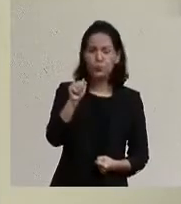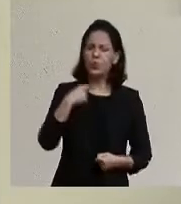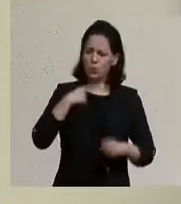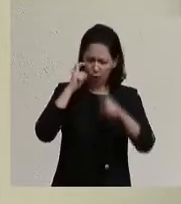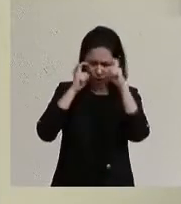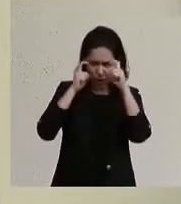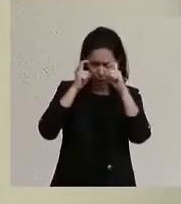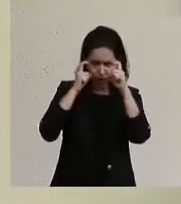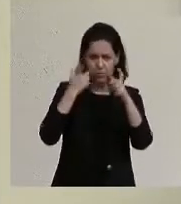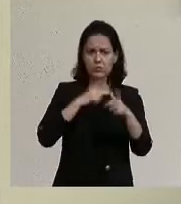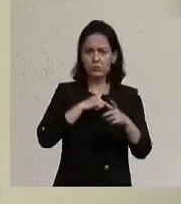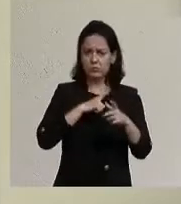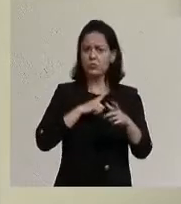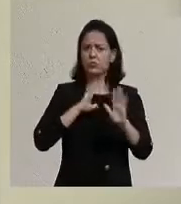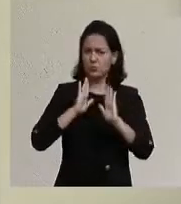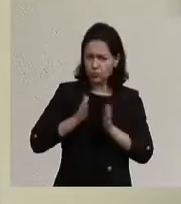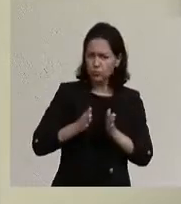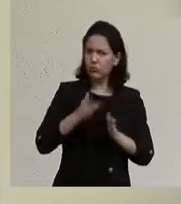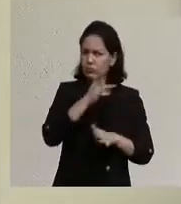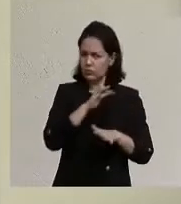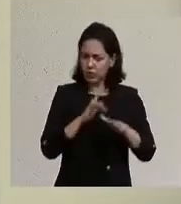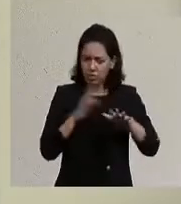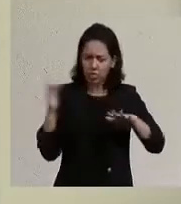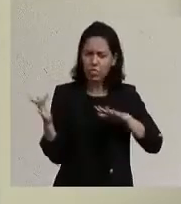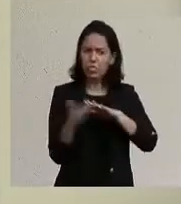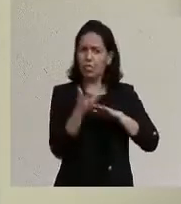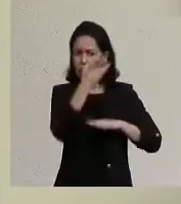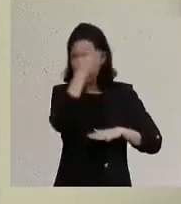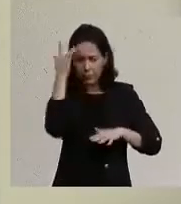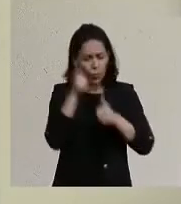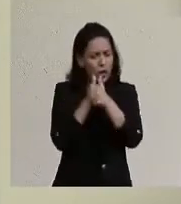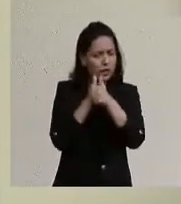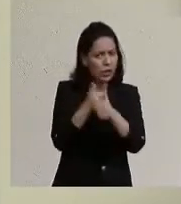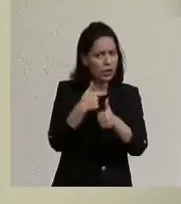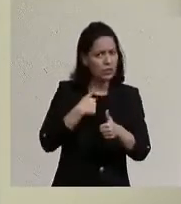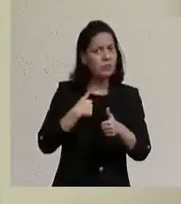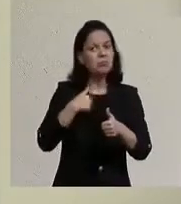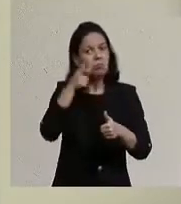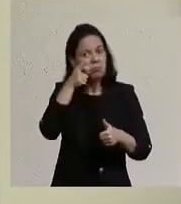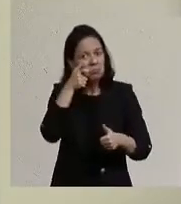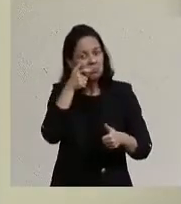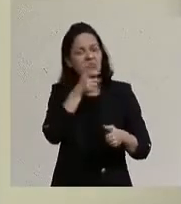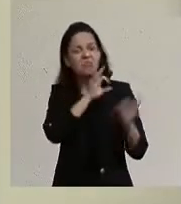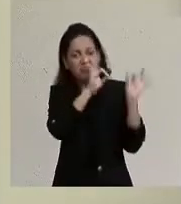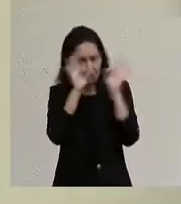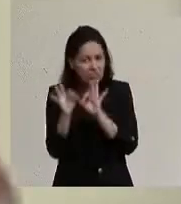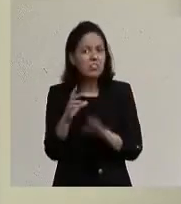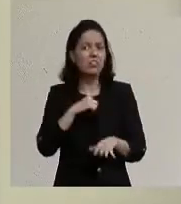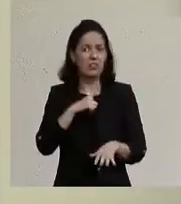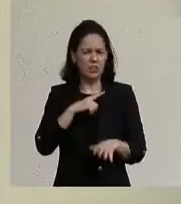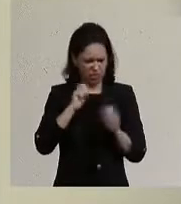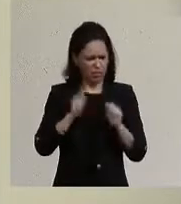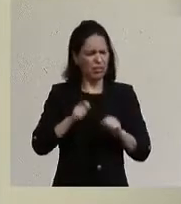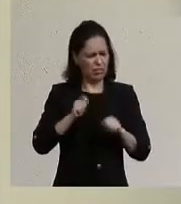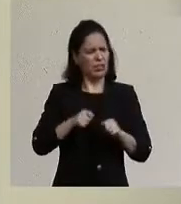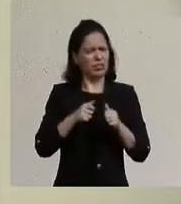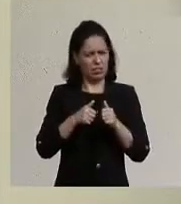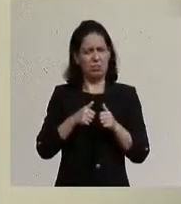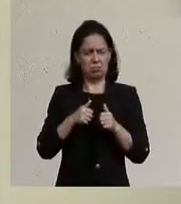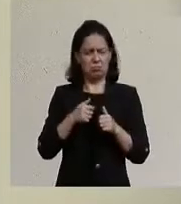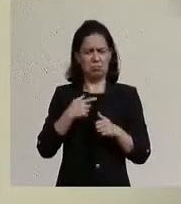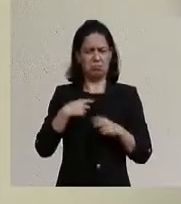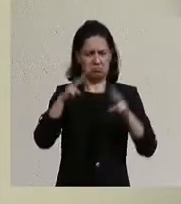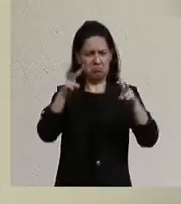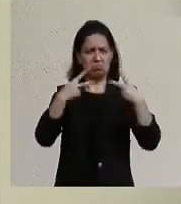minhas reuniões todo mundo viu todo mundo tem rede social mesmo não me seguindo toda hora entra na minha rede social continue fazendo isso dá audiência